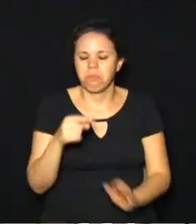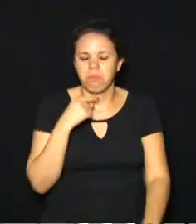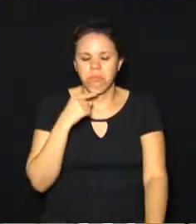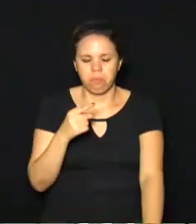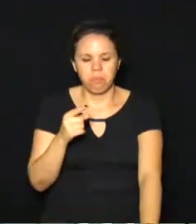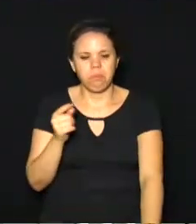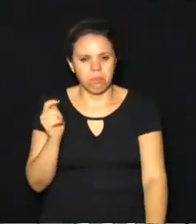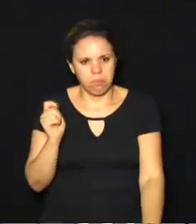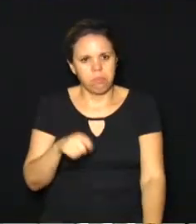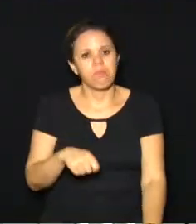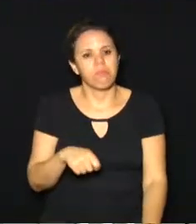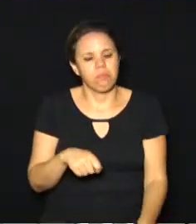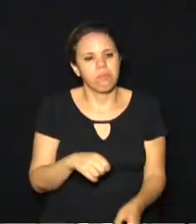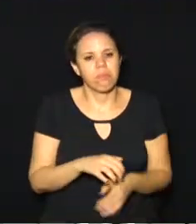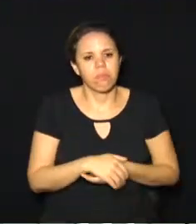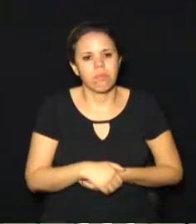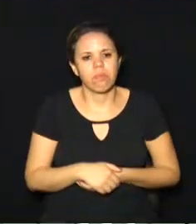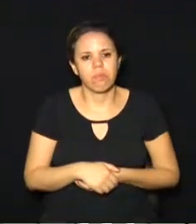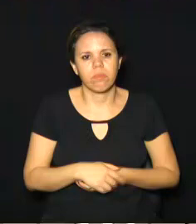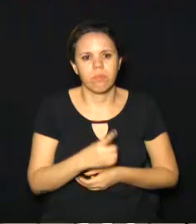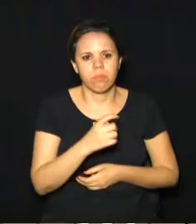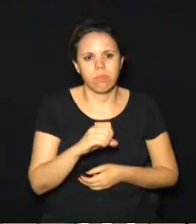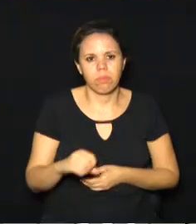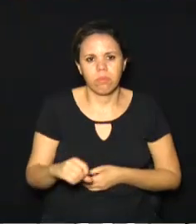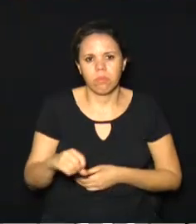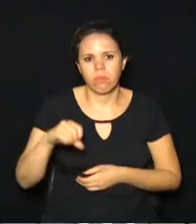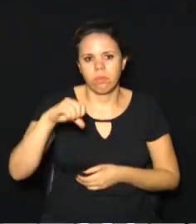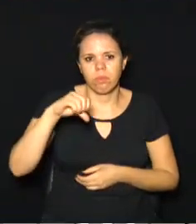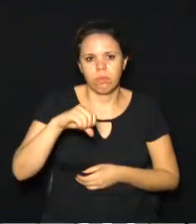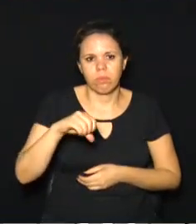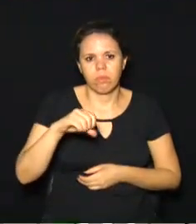de Educação, que é o 019